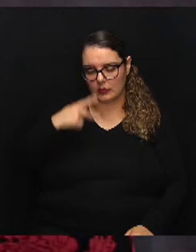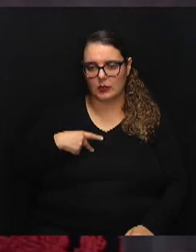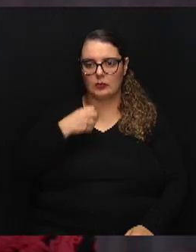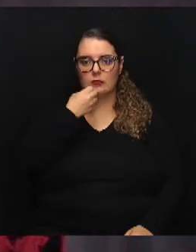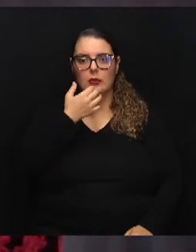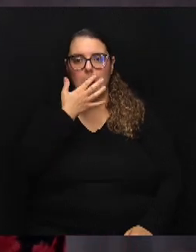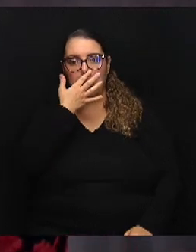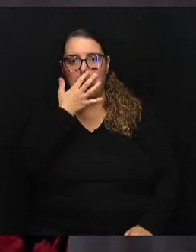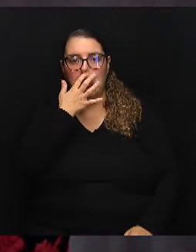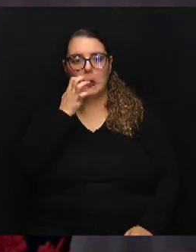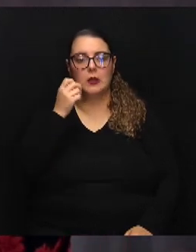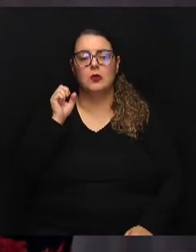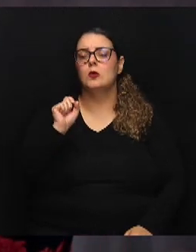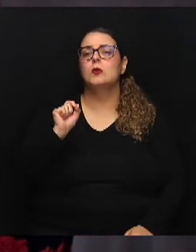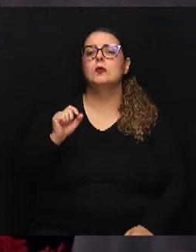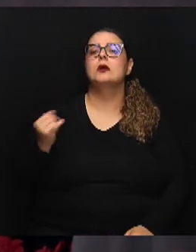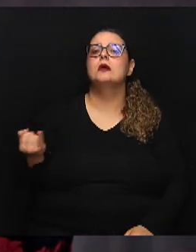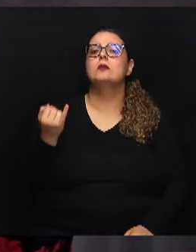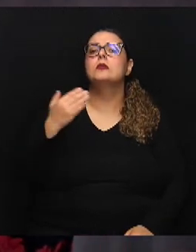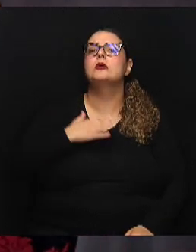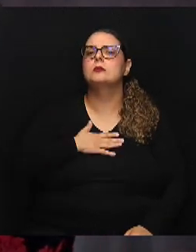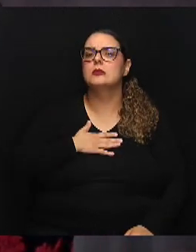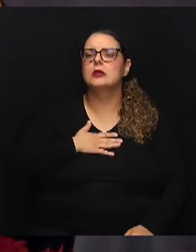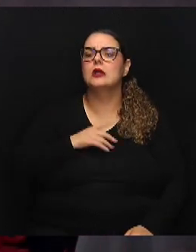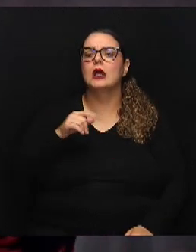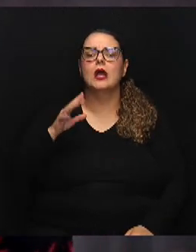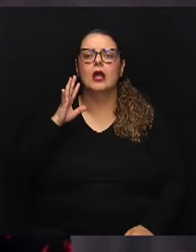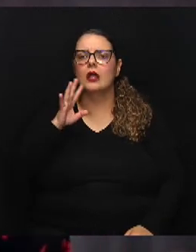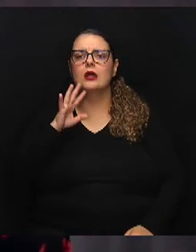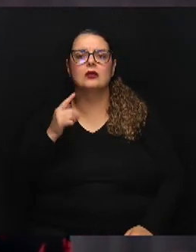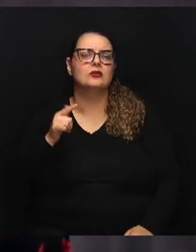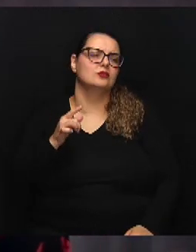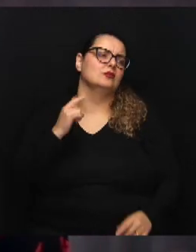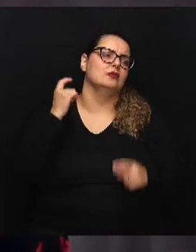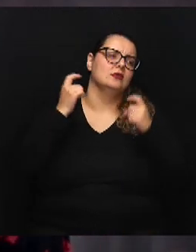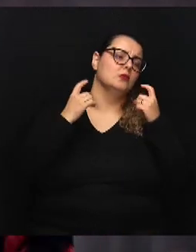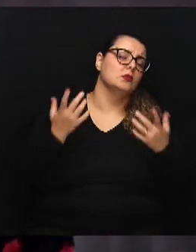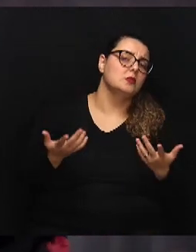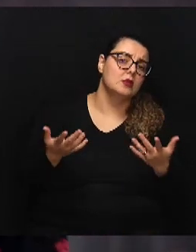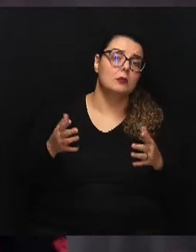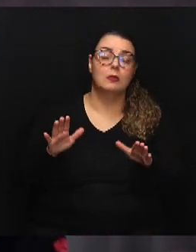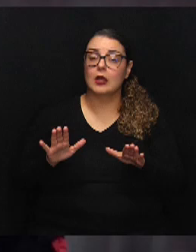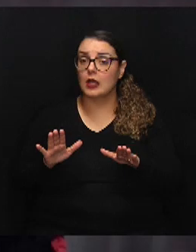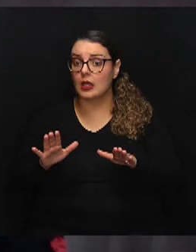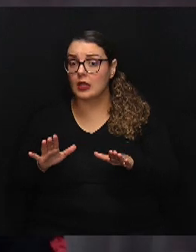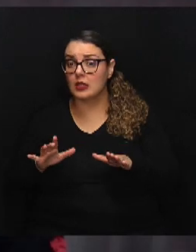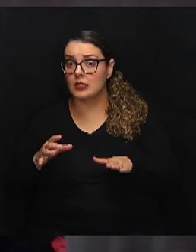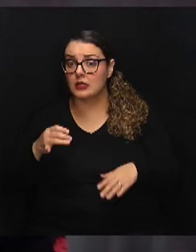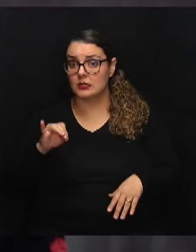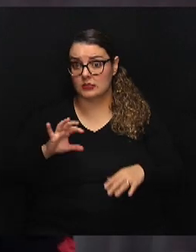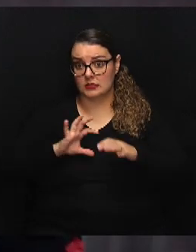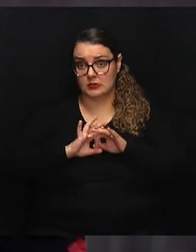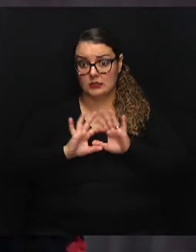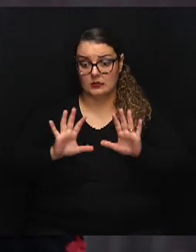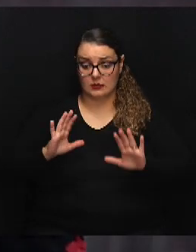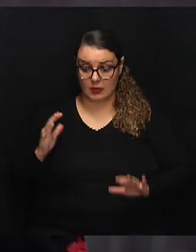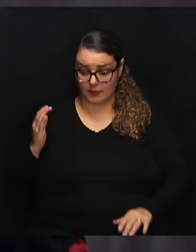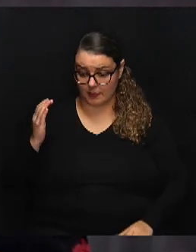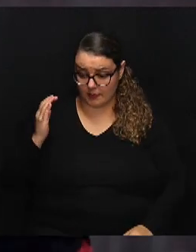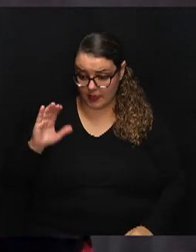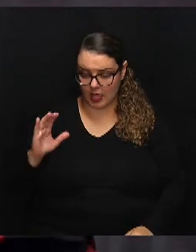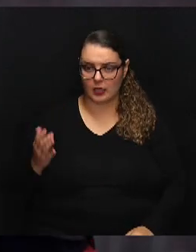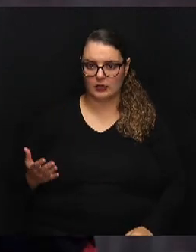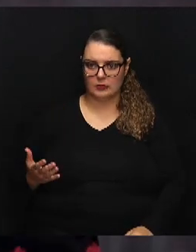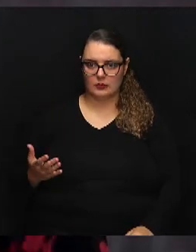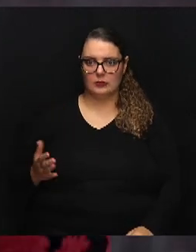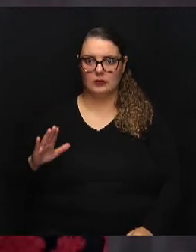tua vida, o que é importante para mim? É legal? Então, assim, não tenha receio, né? Agora, se você está disposto a postar para,